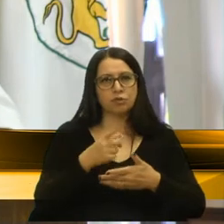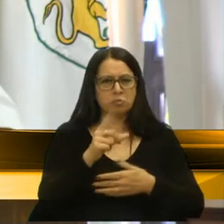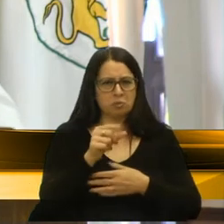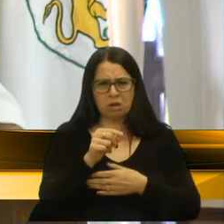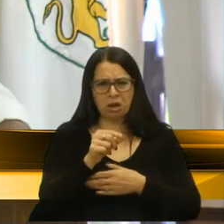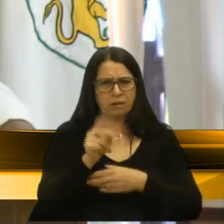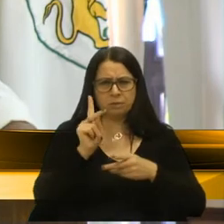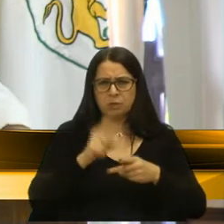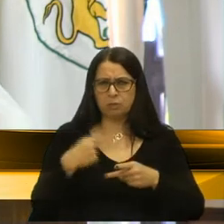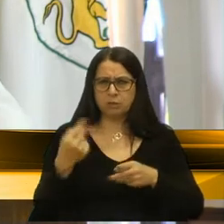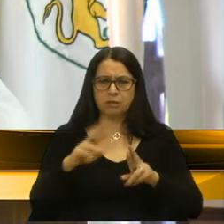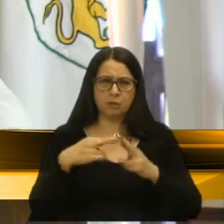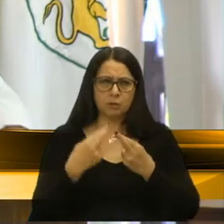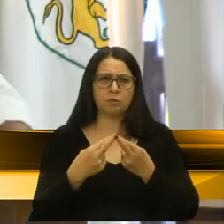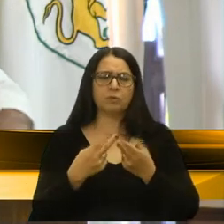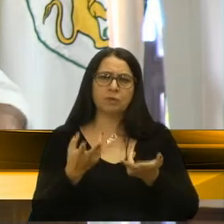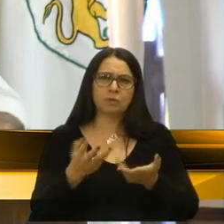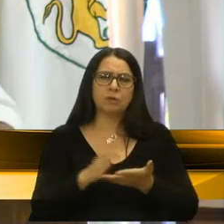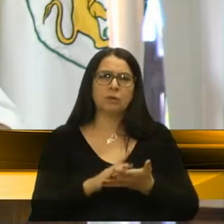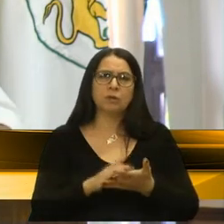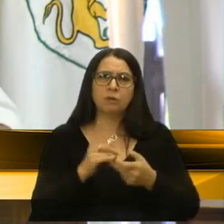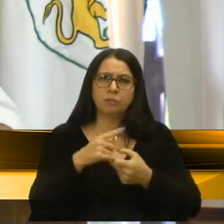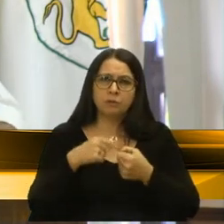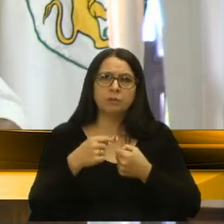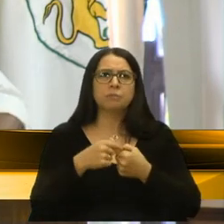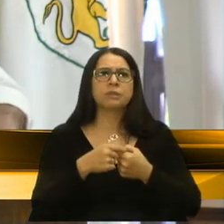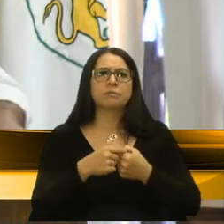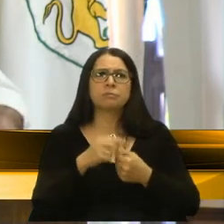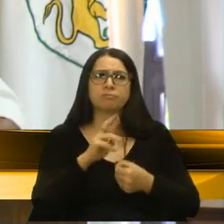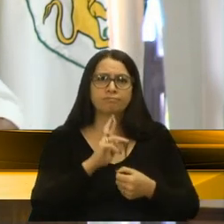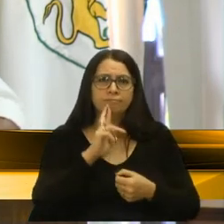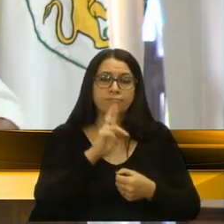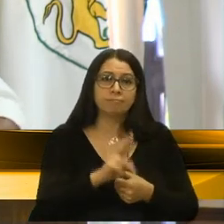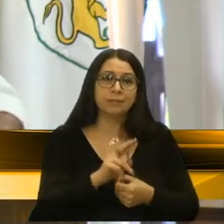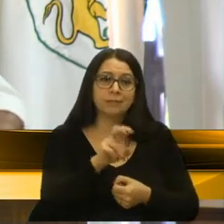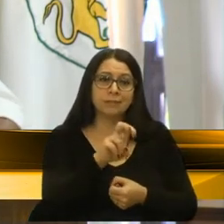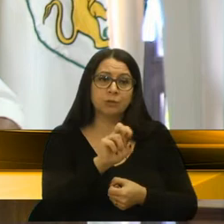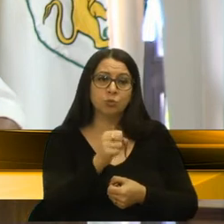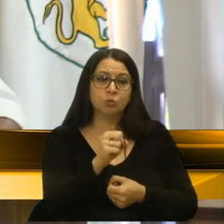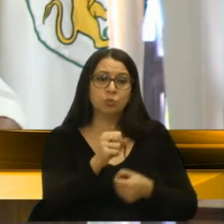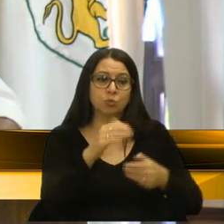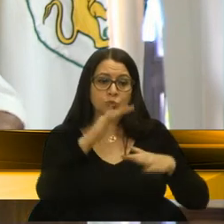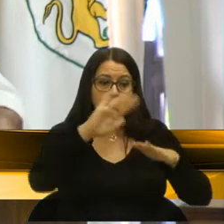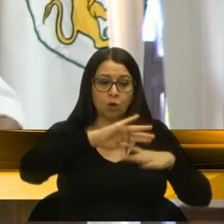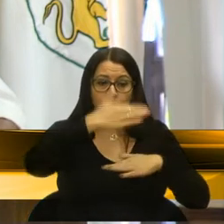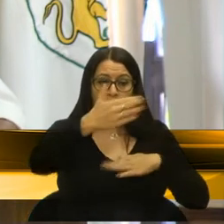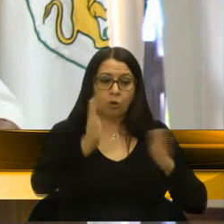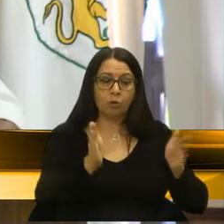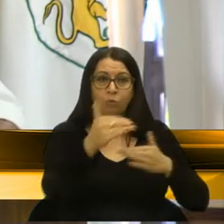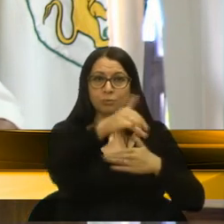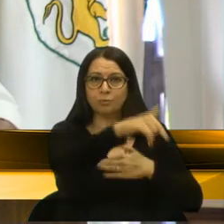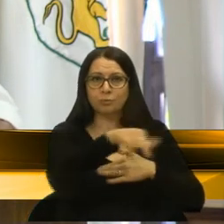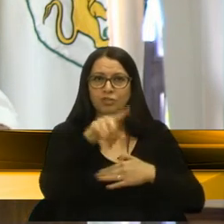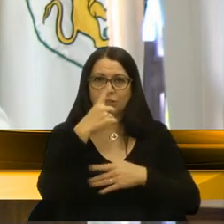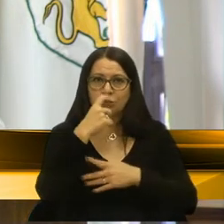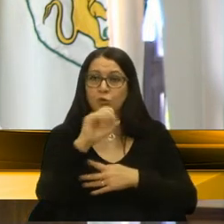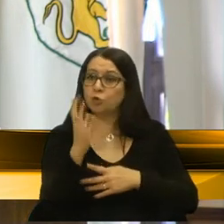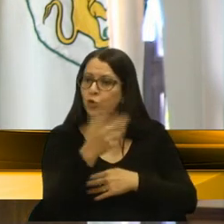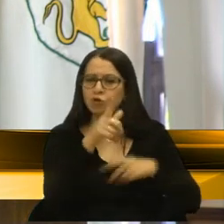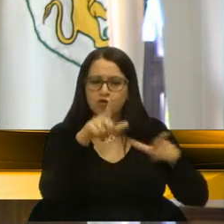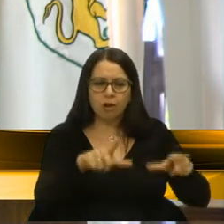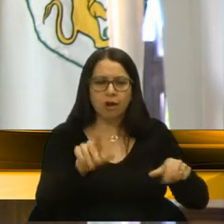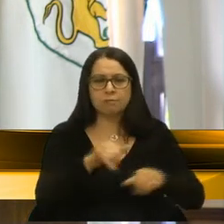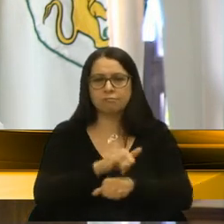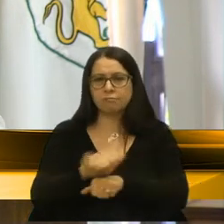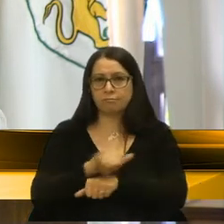moradores reunidos, eu digo, olha, o município me deu um retorno que tem 58 containers, todos estão instalados em